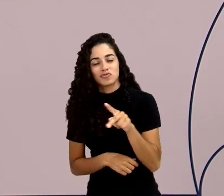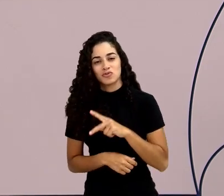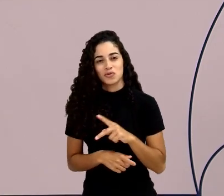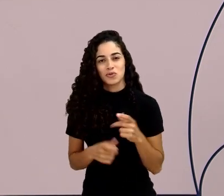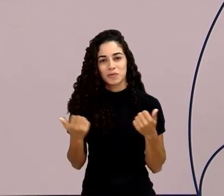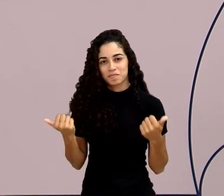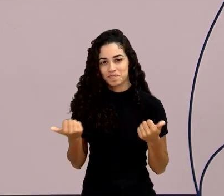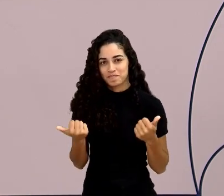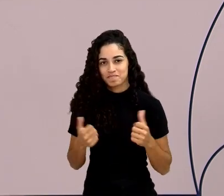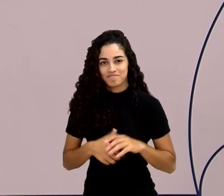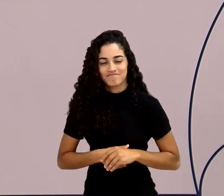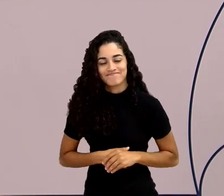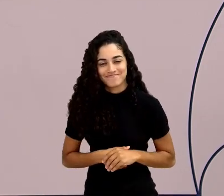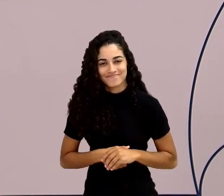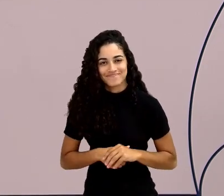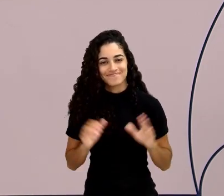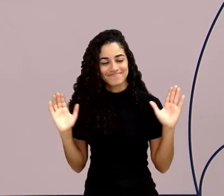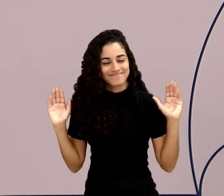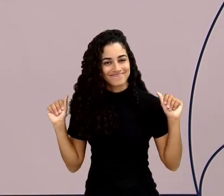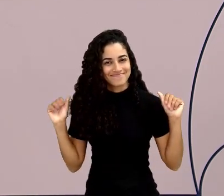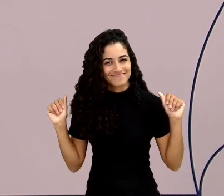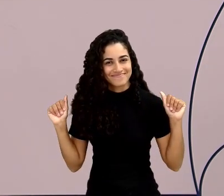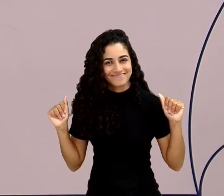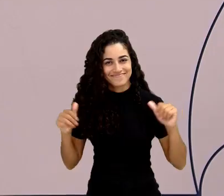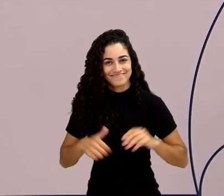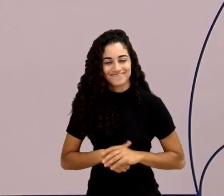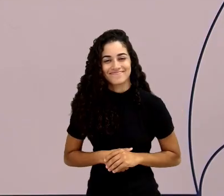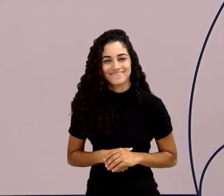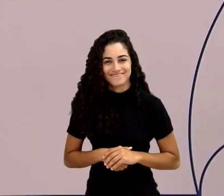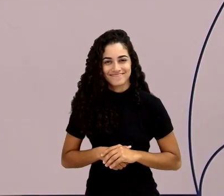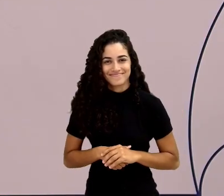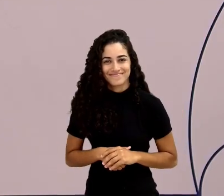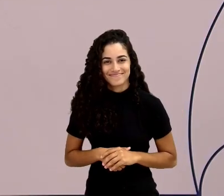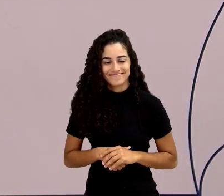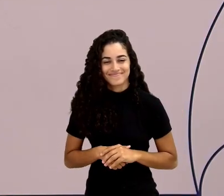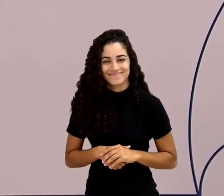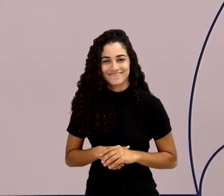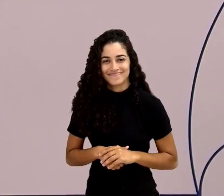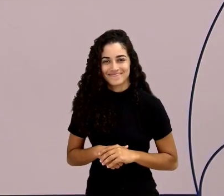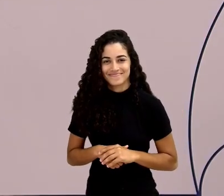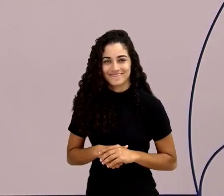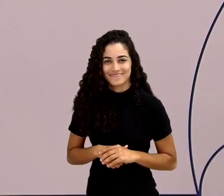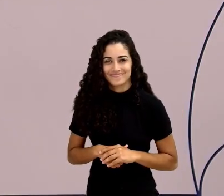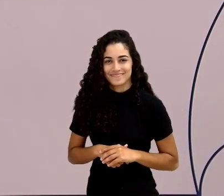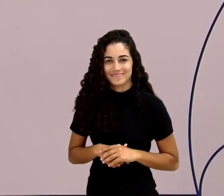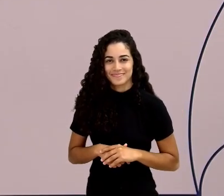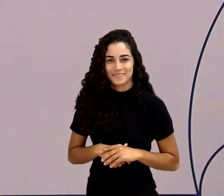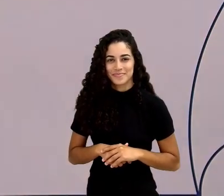professora. É isso e até o nosso próximo vídeo. Tchau, tchau.